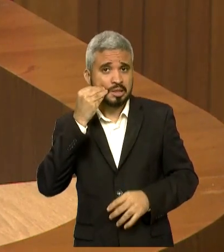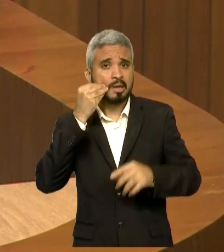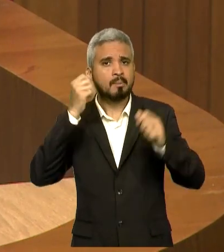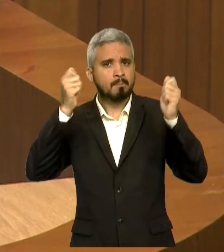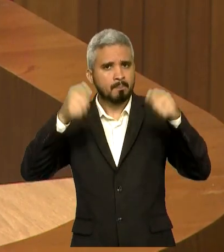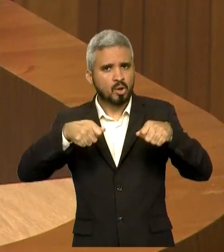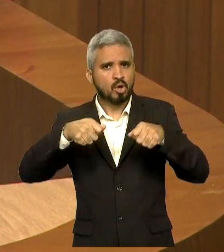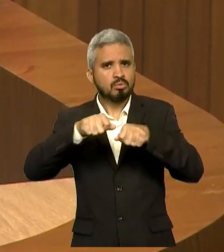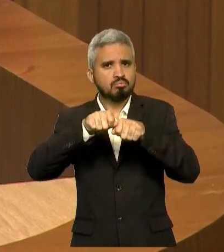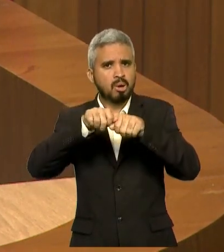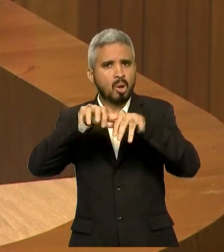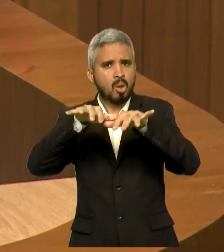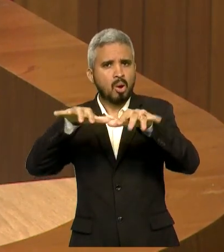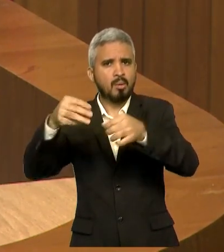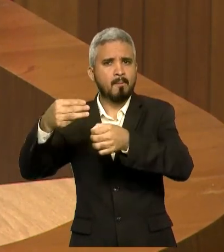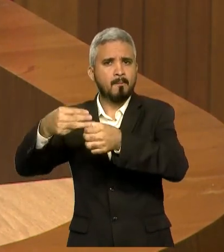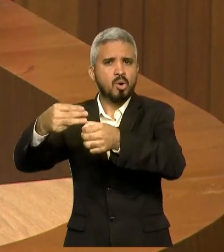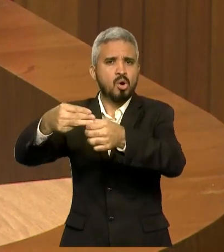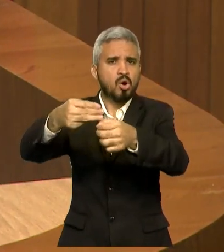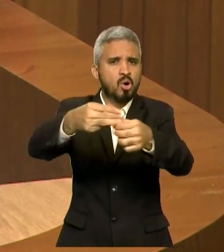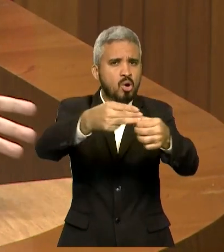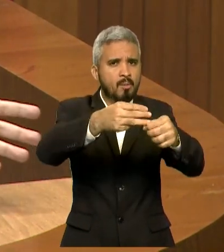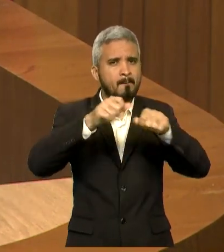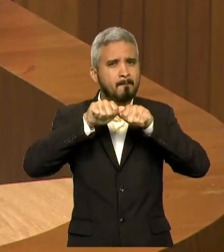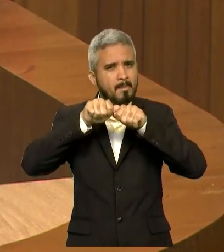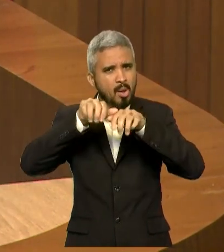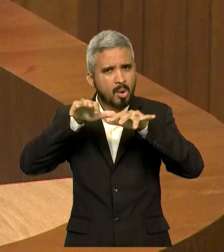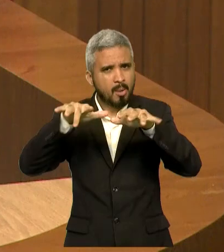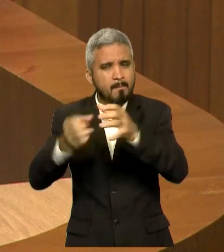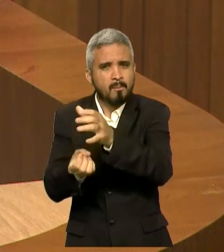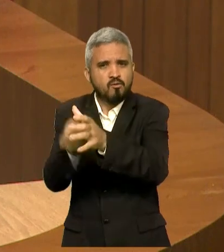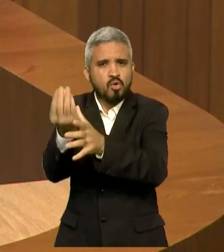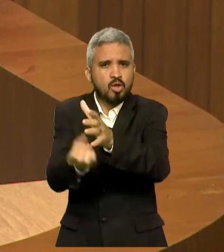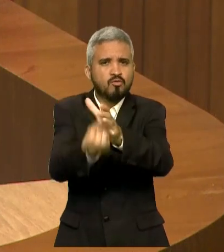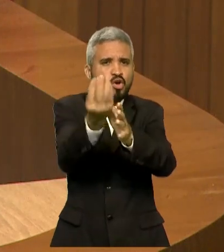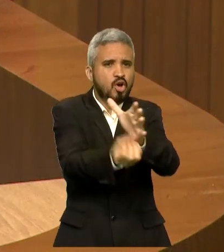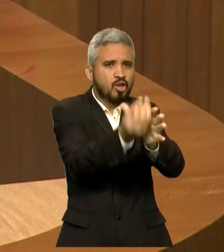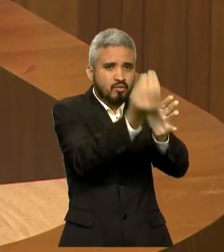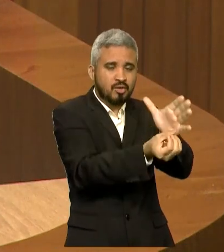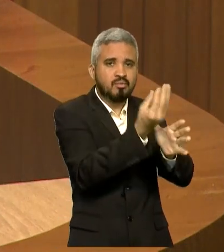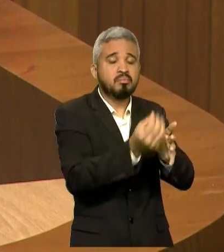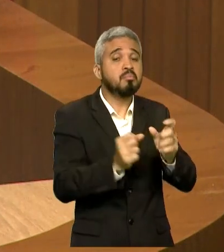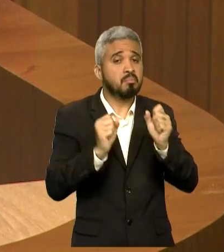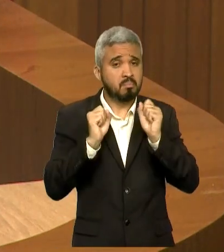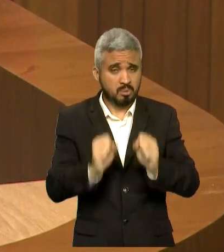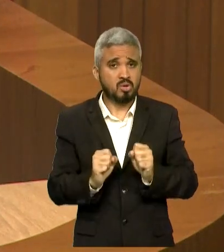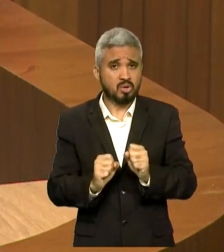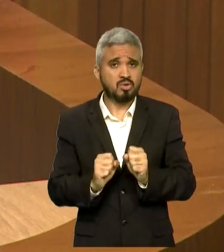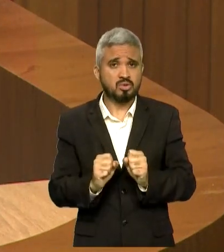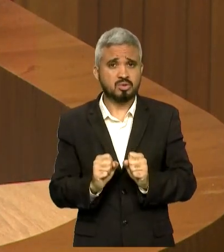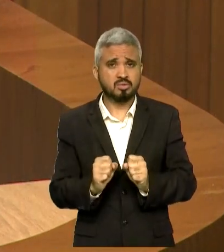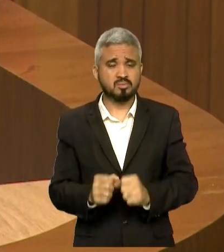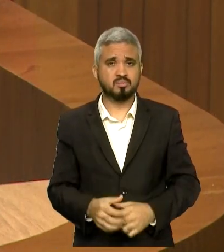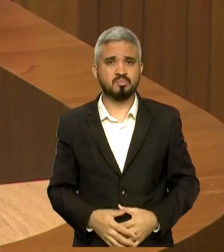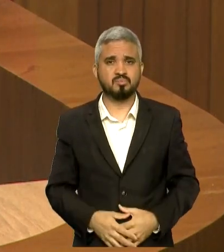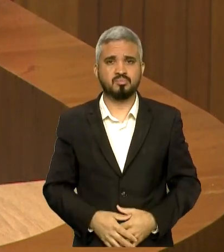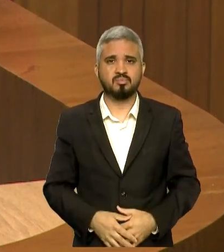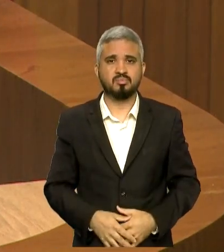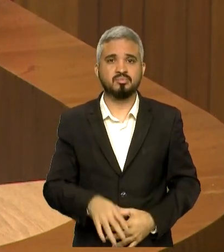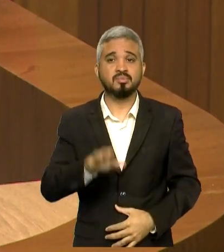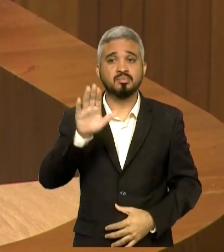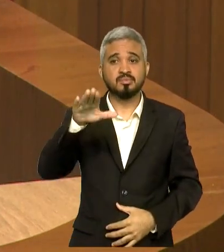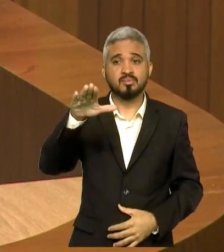demais municípios. Basta que seja implantada essa estrutura mínima. E aí, deputada